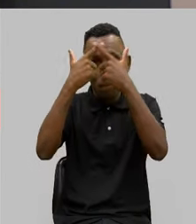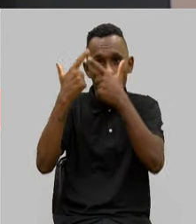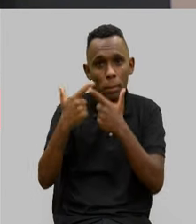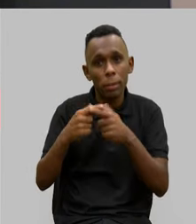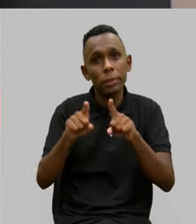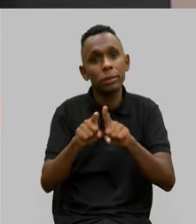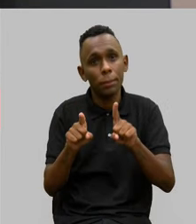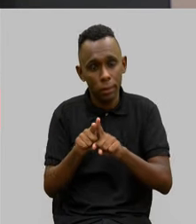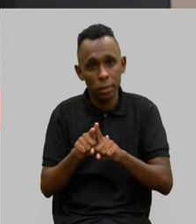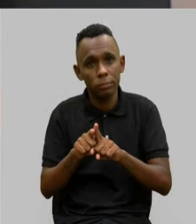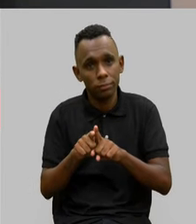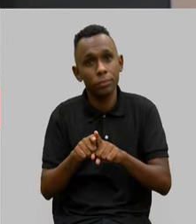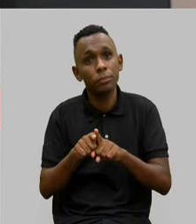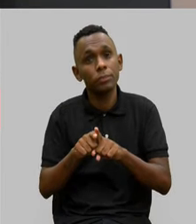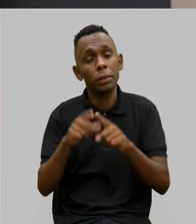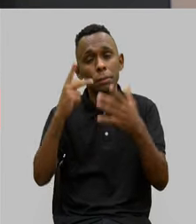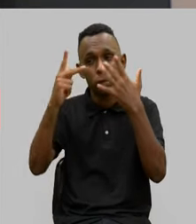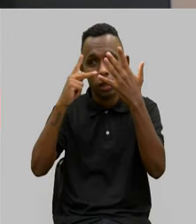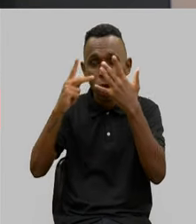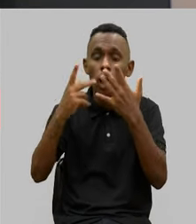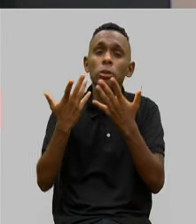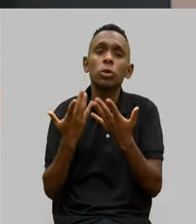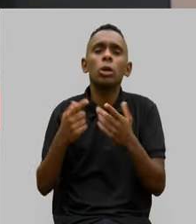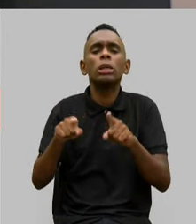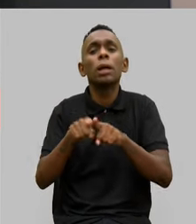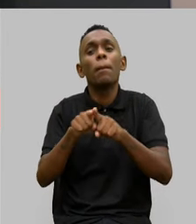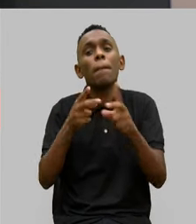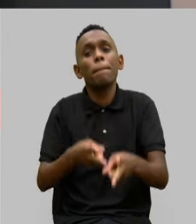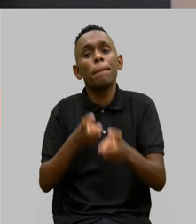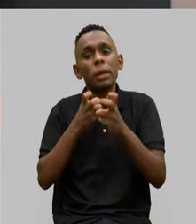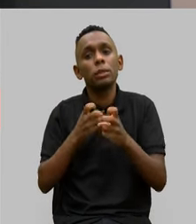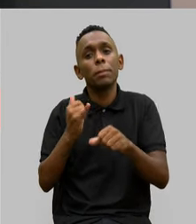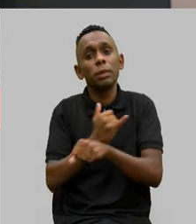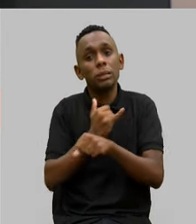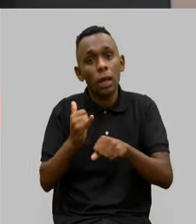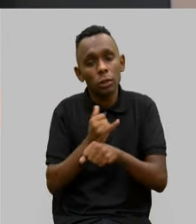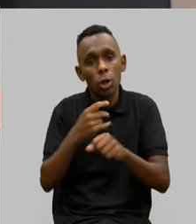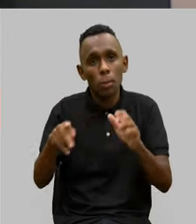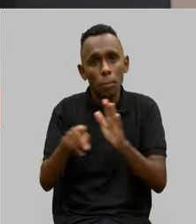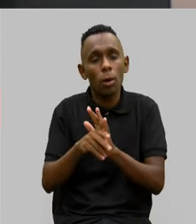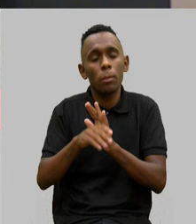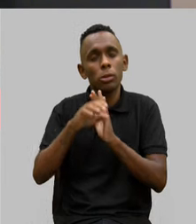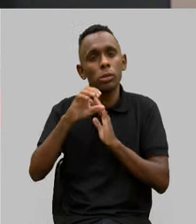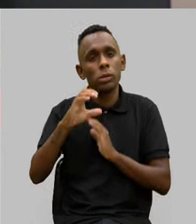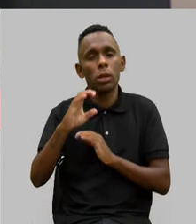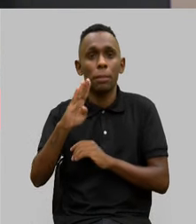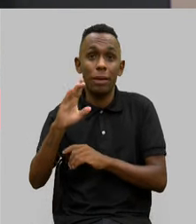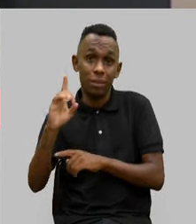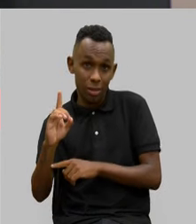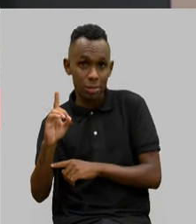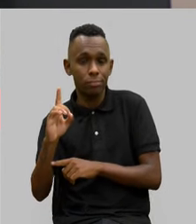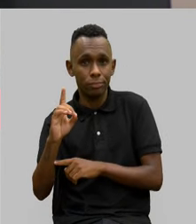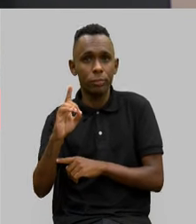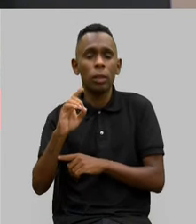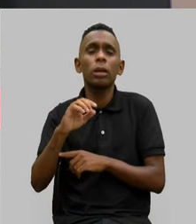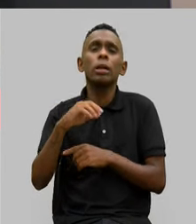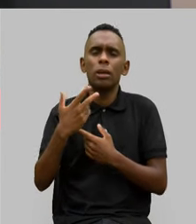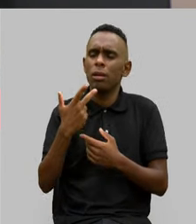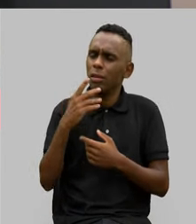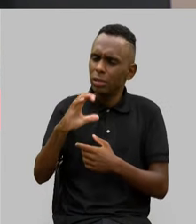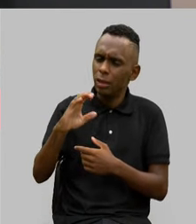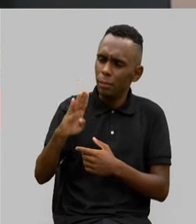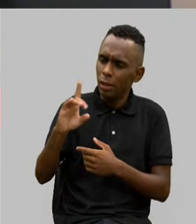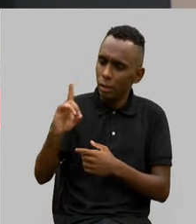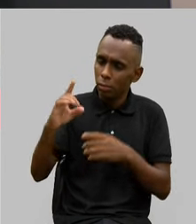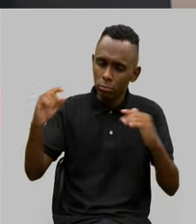ah e também já identificamos parte do mecanismo de ação do canabidiol né ou seja falar que canabidiol se liga a um